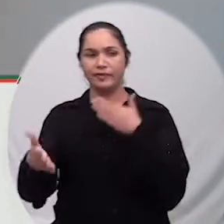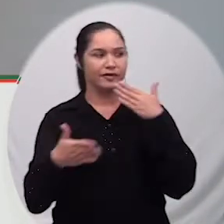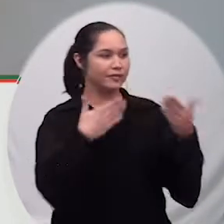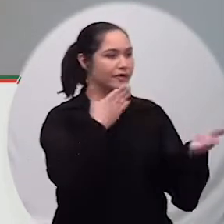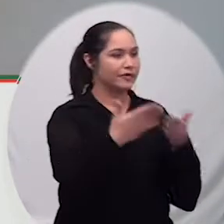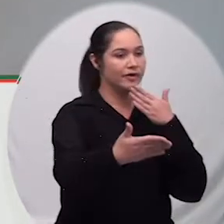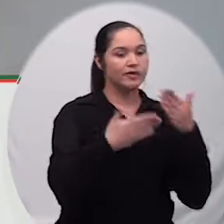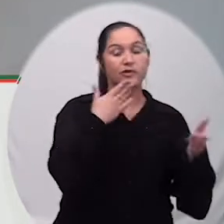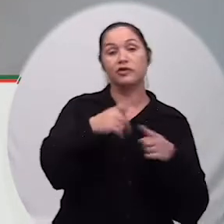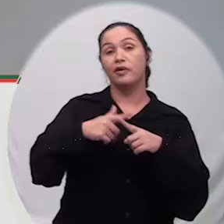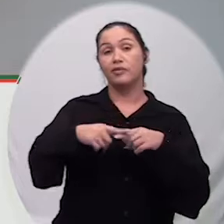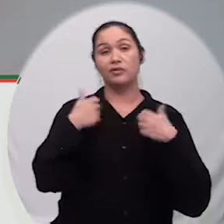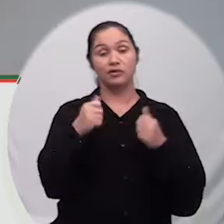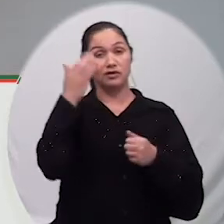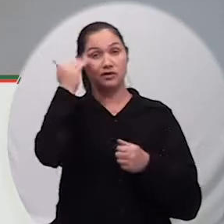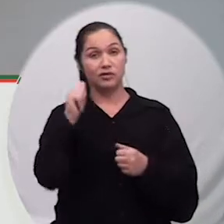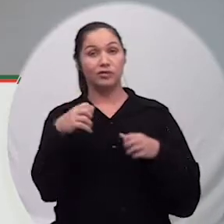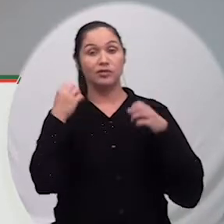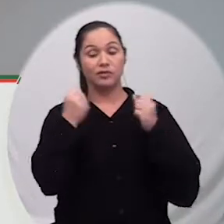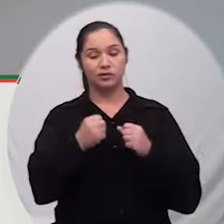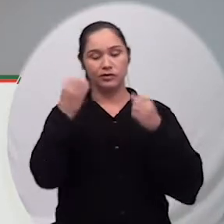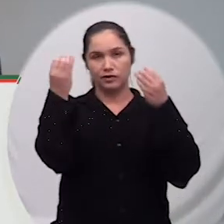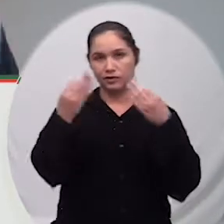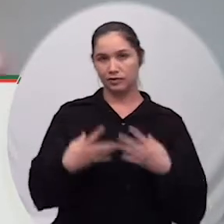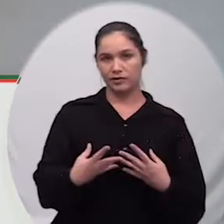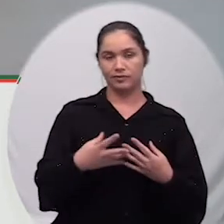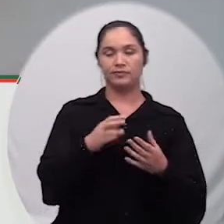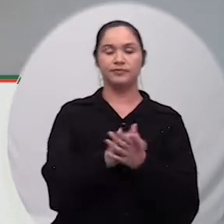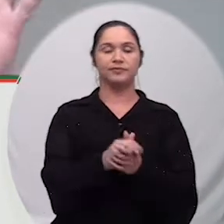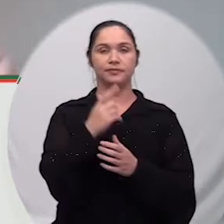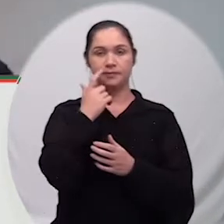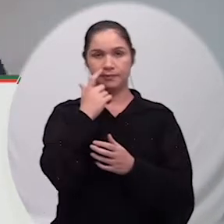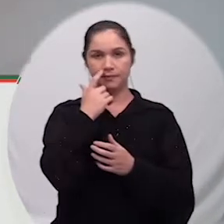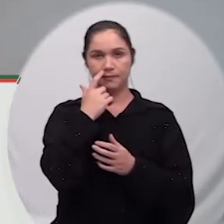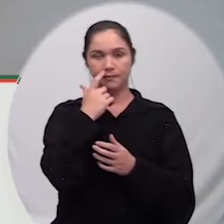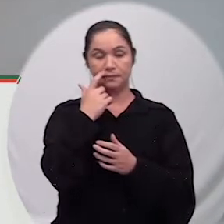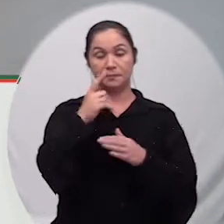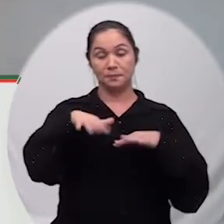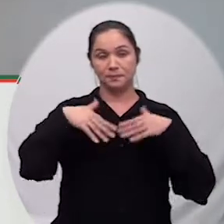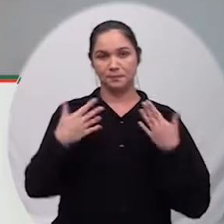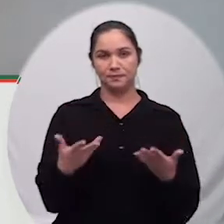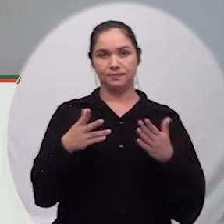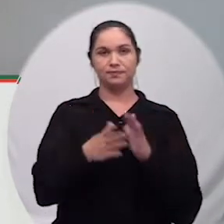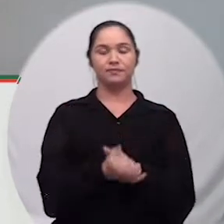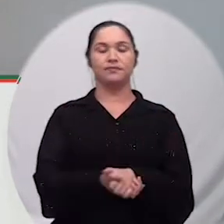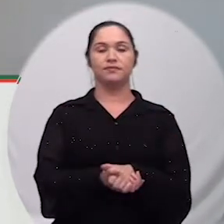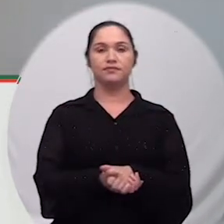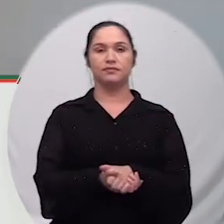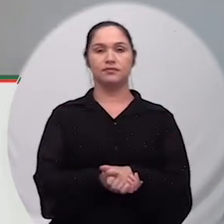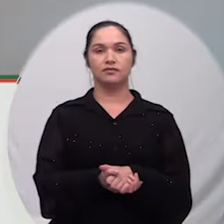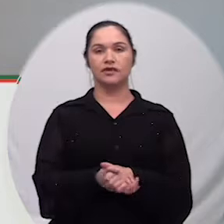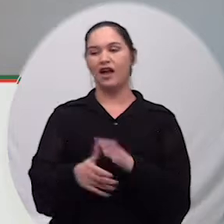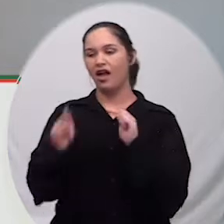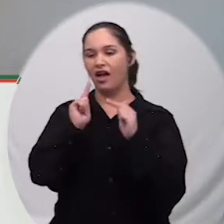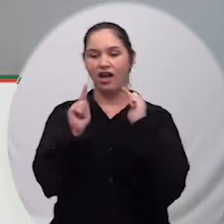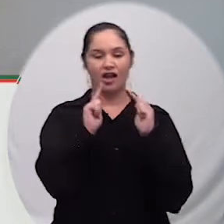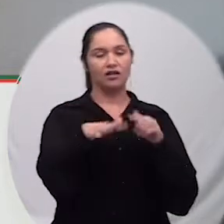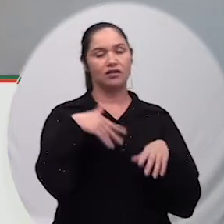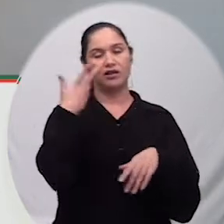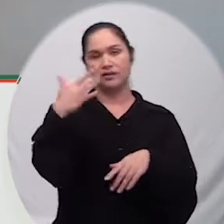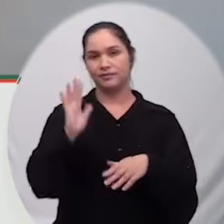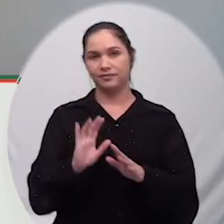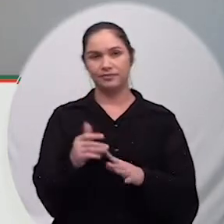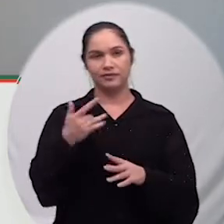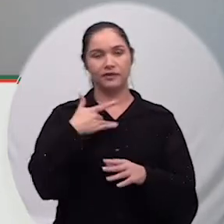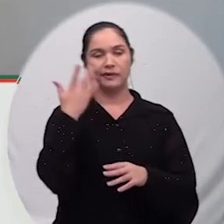explicativa dos assuntos, né? Então, até uns falam de modo pejorativo, mas isso fica de cada um mimimi, blá blá blá aí fora, né?